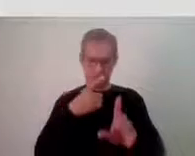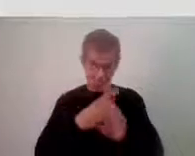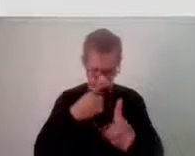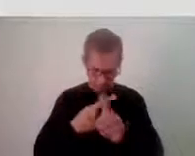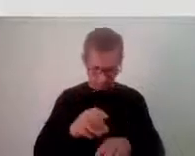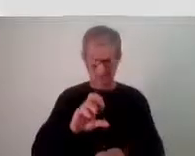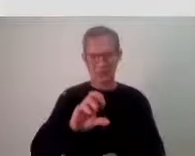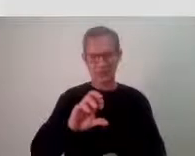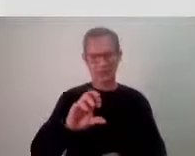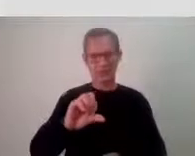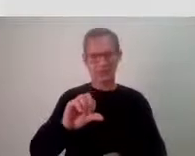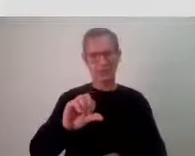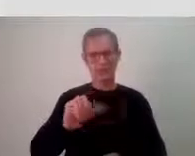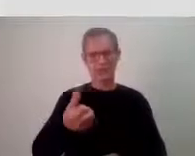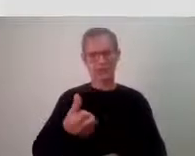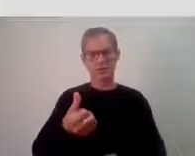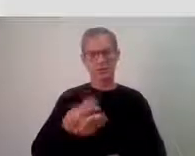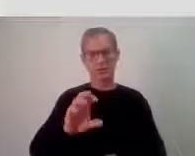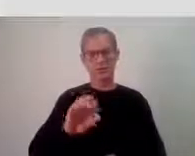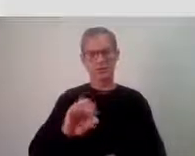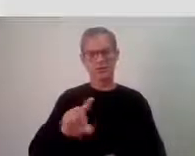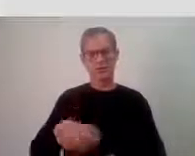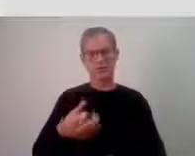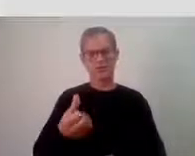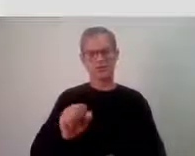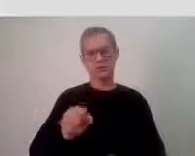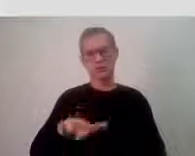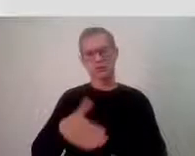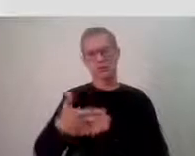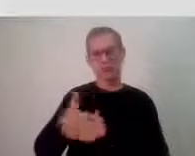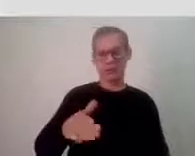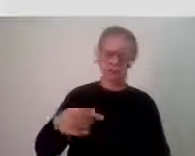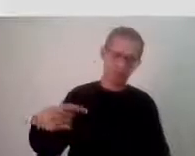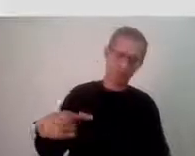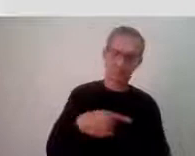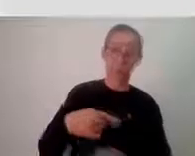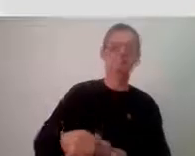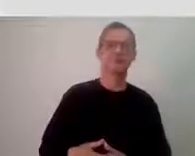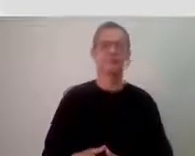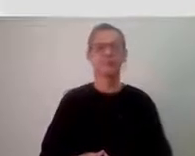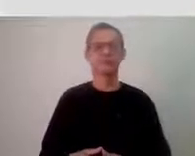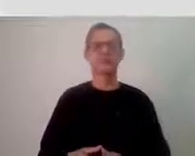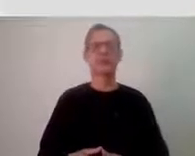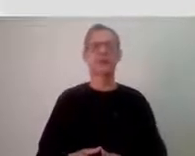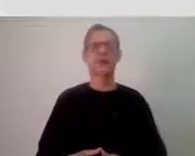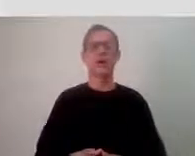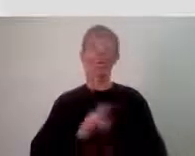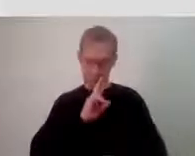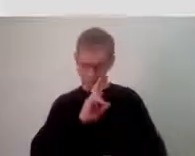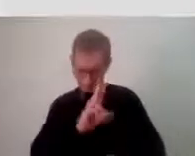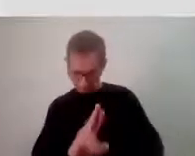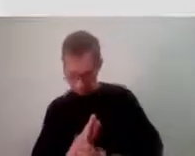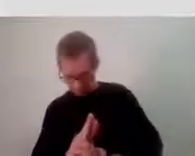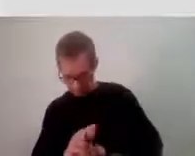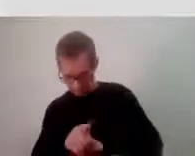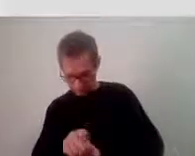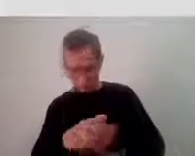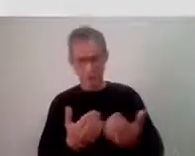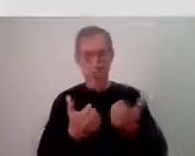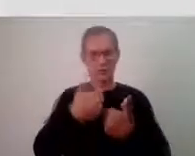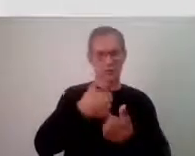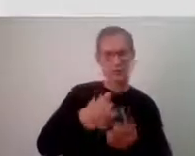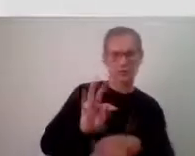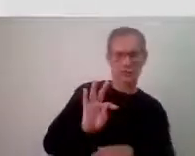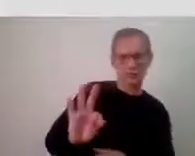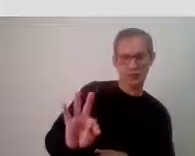encontrar 60,68 aproximadamente. Menos o resultado, quando você substitui o